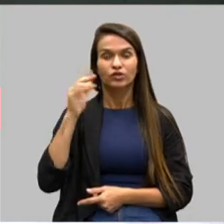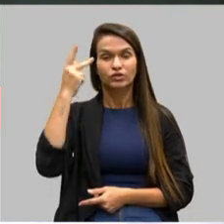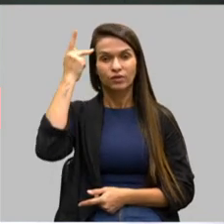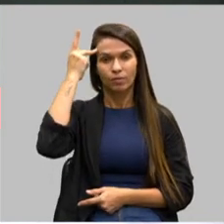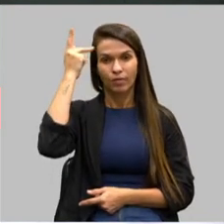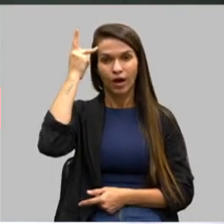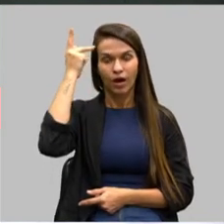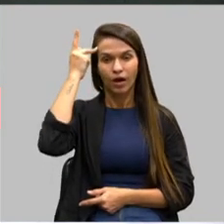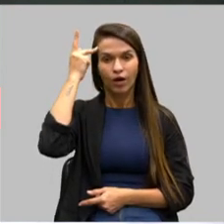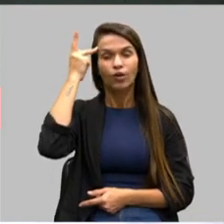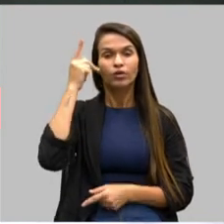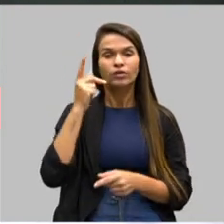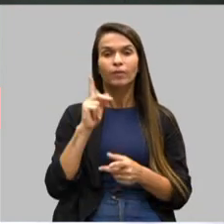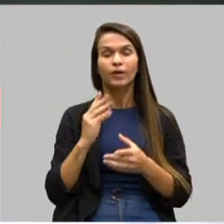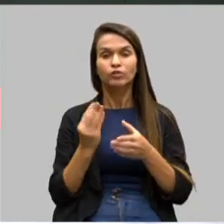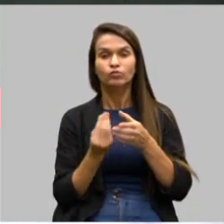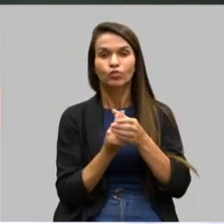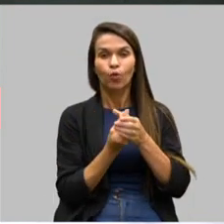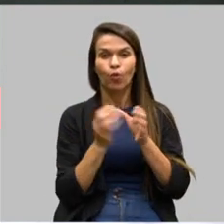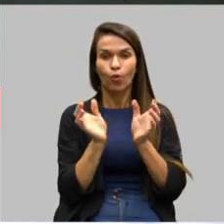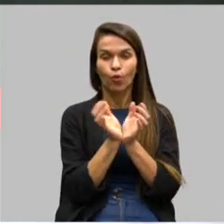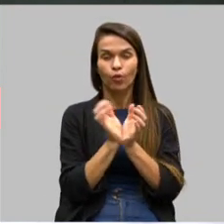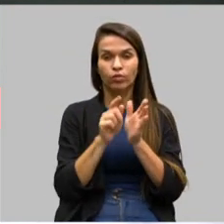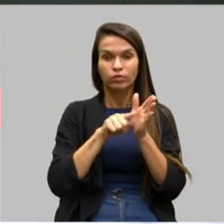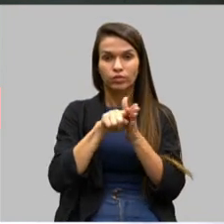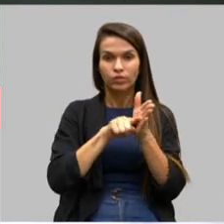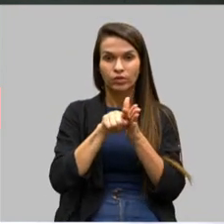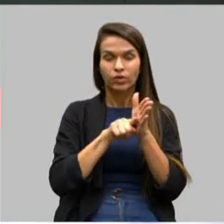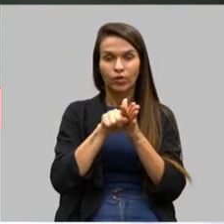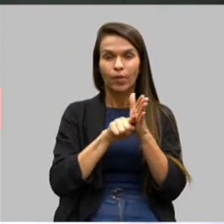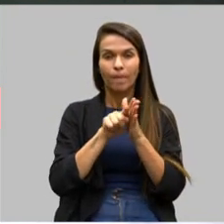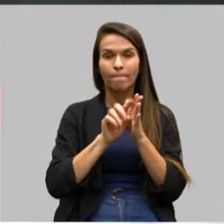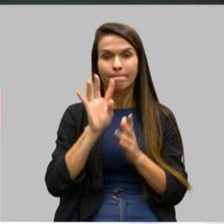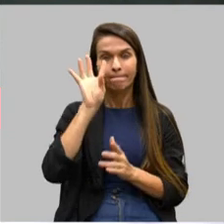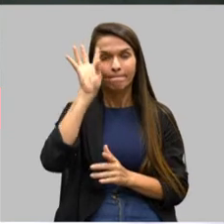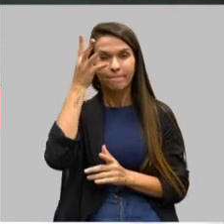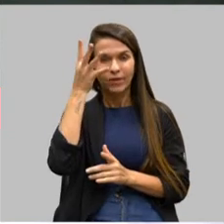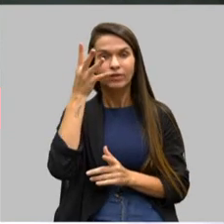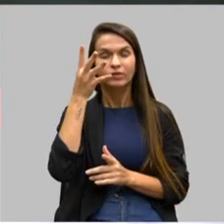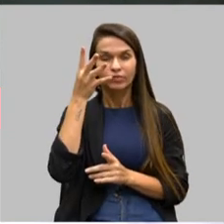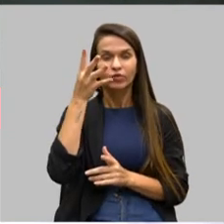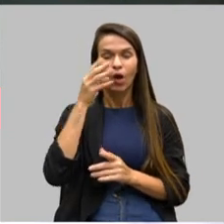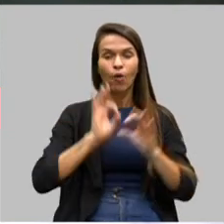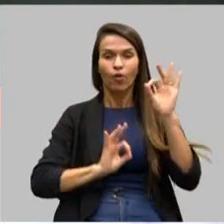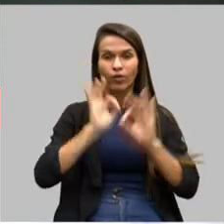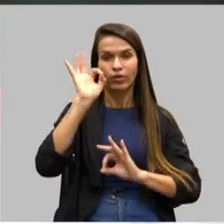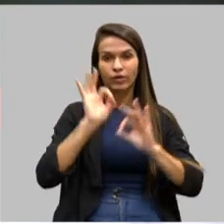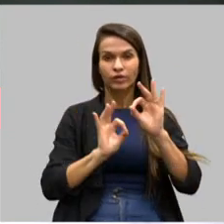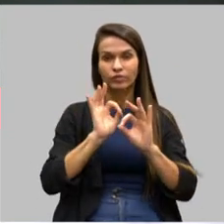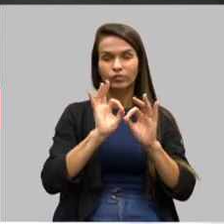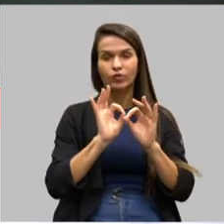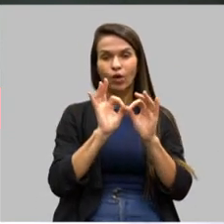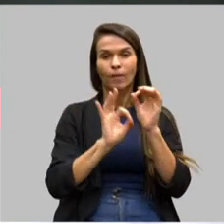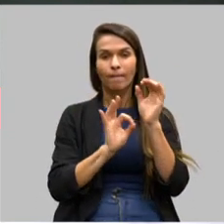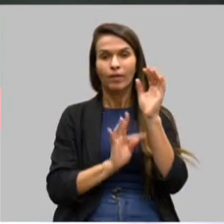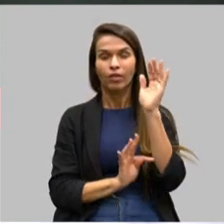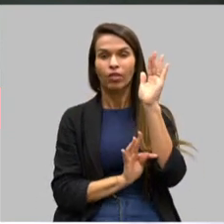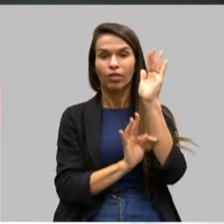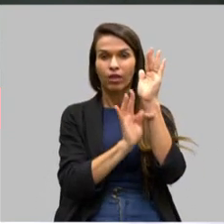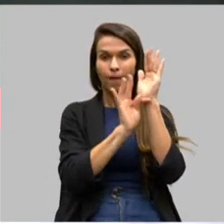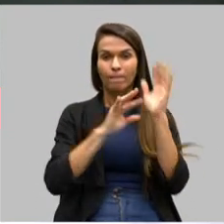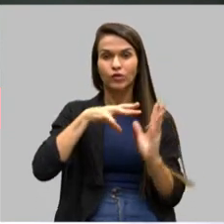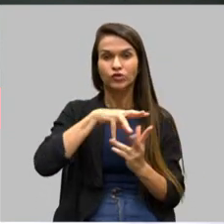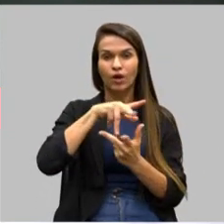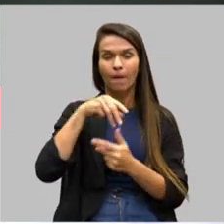Paulo e integrante do Grupo de Pesquisa em Meteorologia Tropical da Organização Meteorológica Mundial,